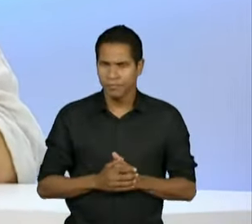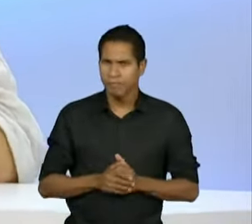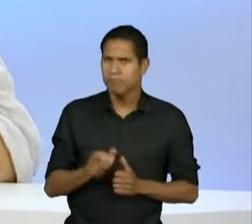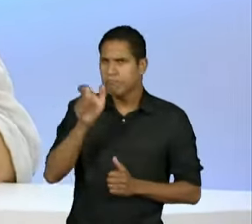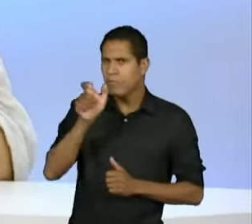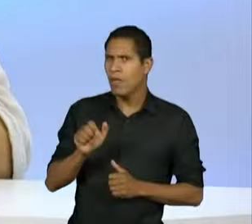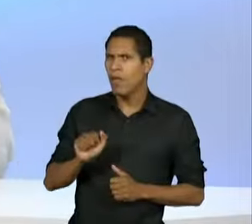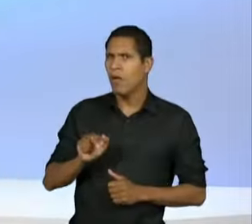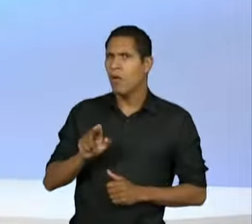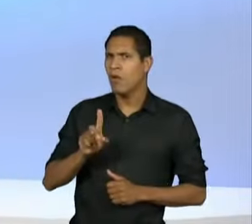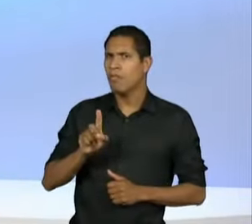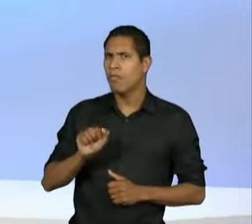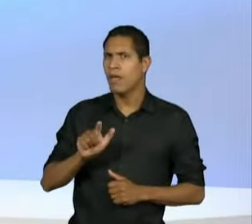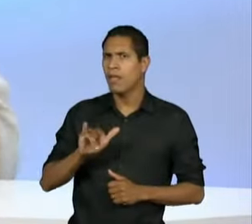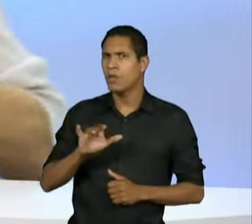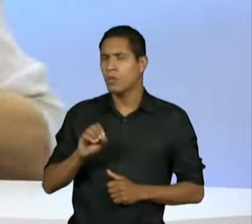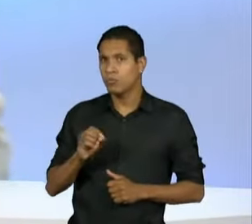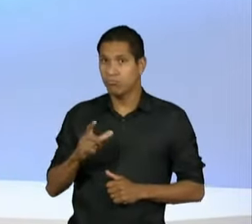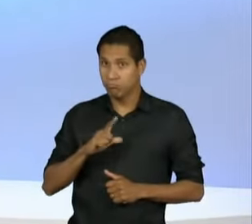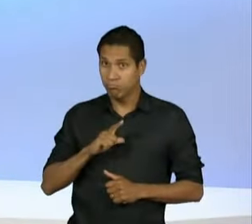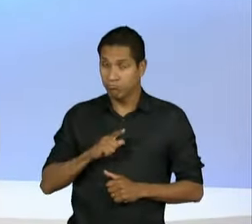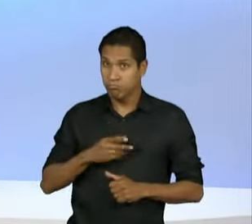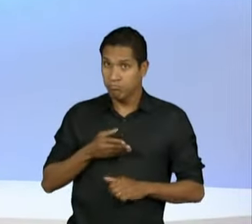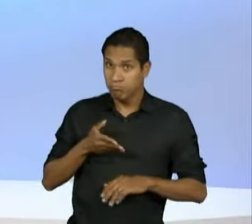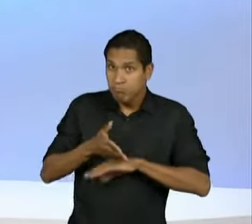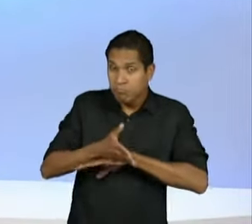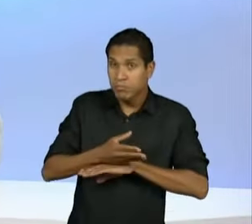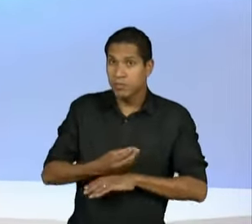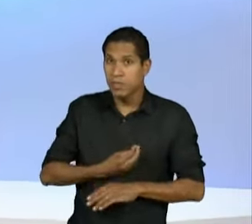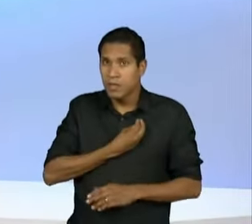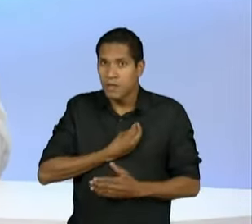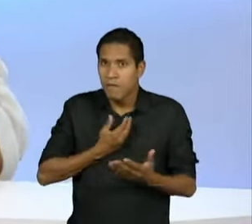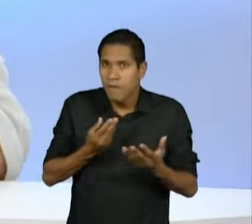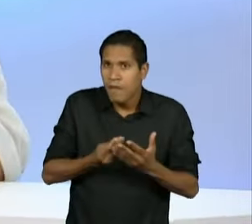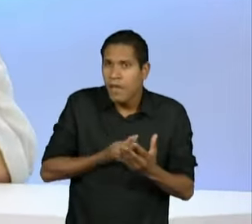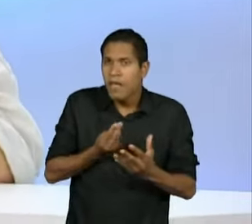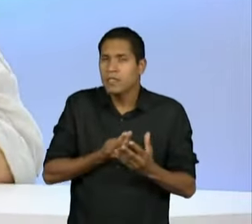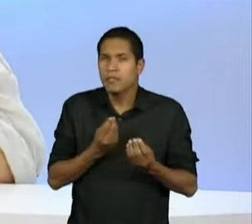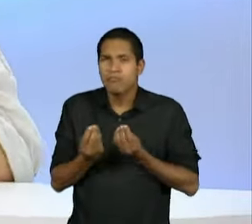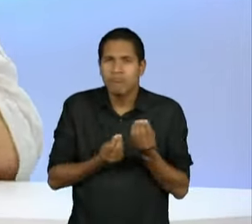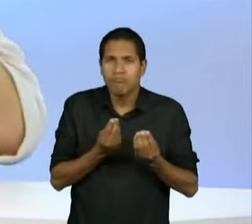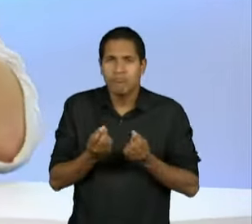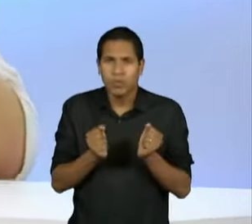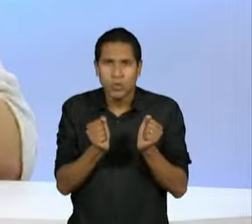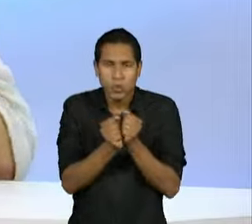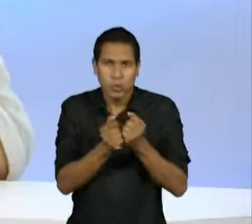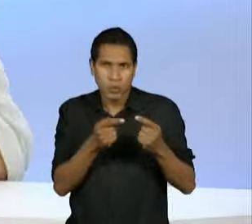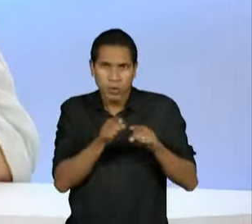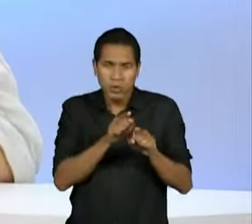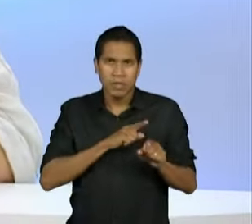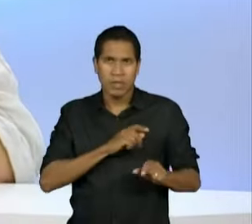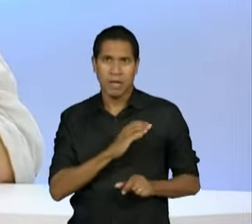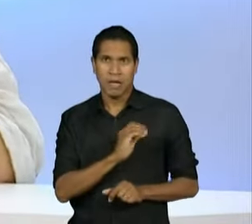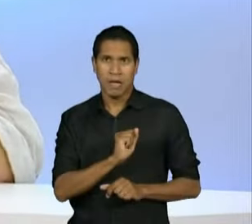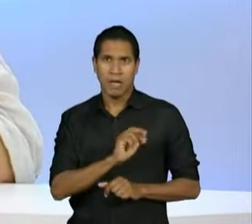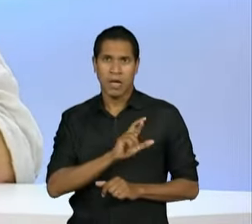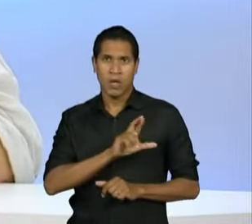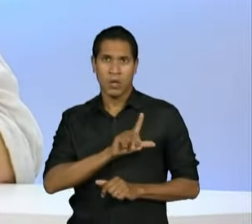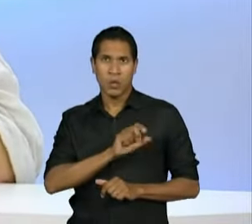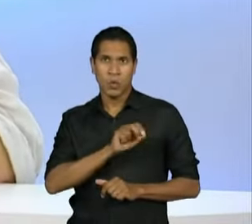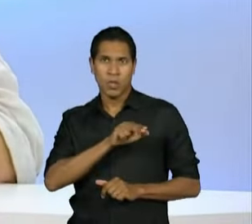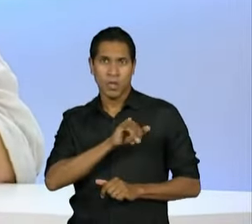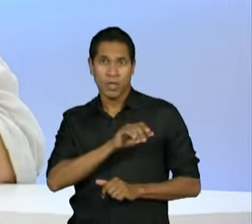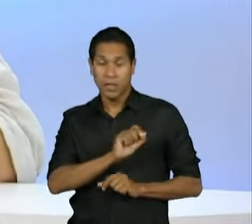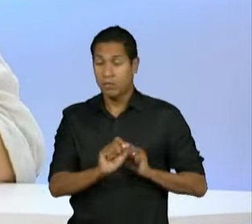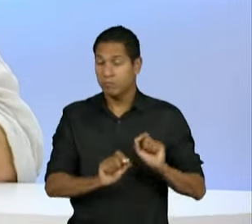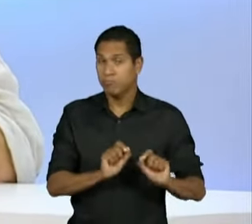também não faz parte dessa vivência da Carolina, enfim, é uma história que está dentro dessa grande história e se a